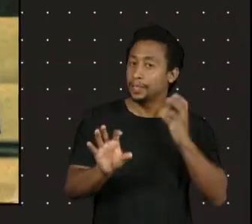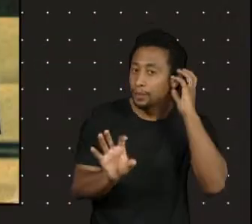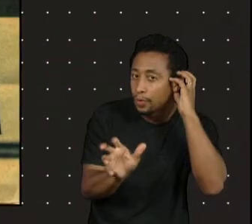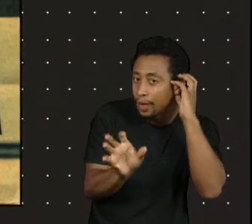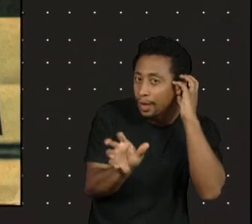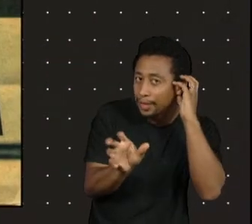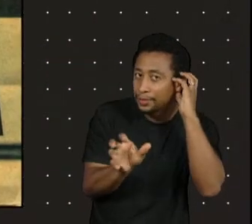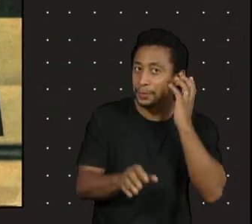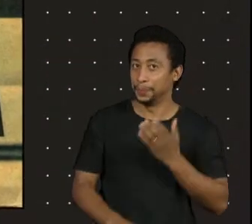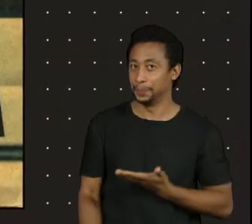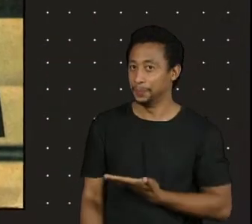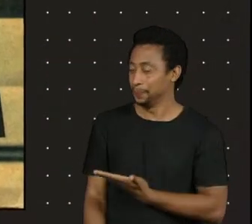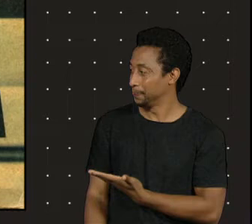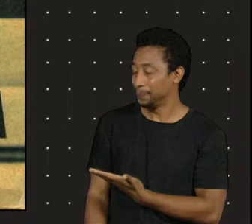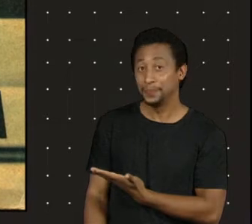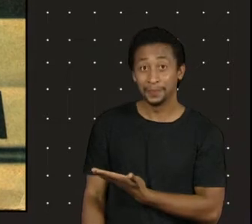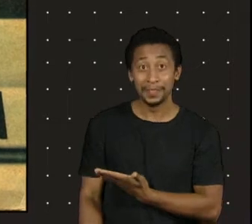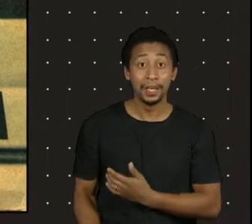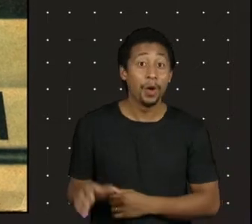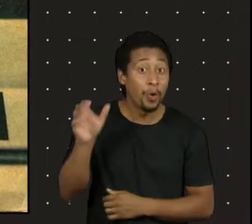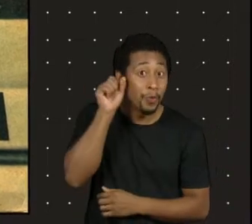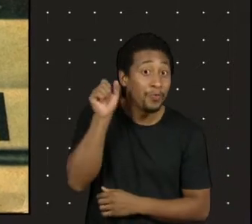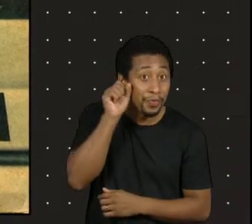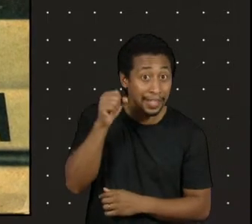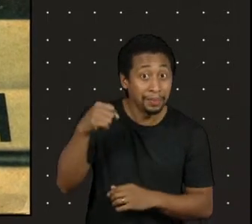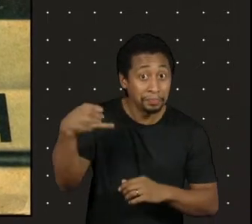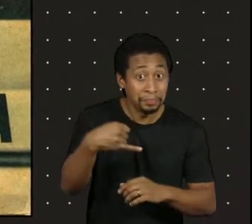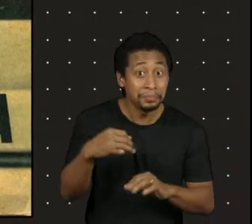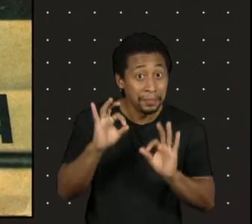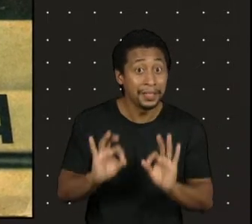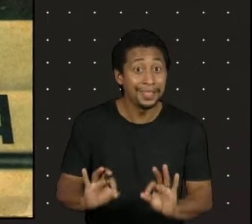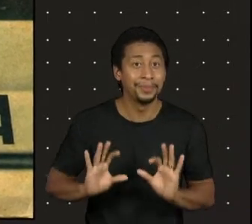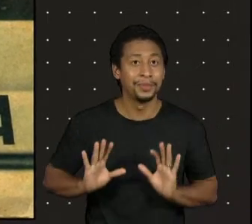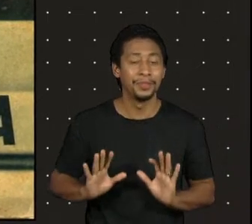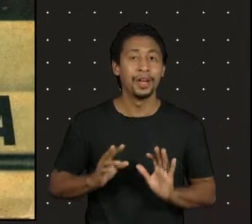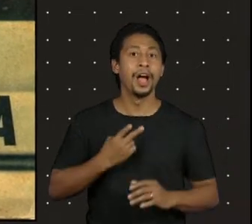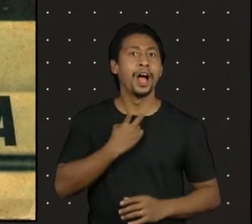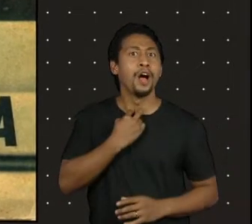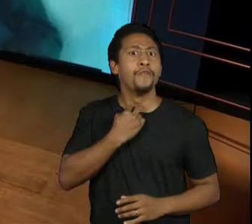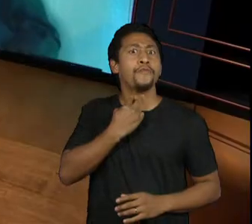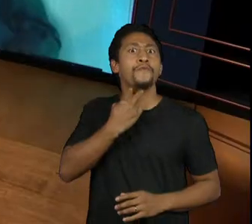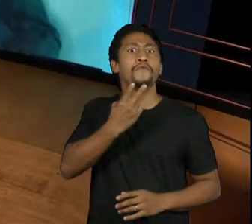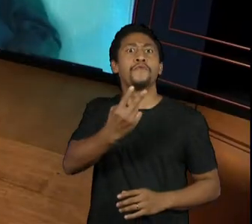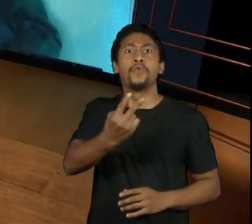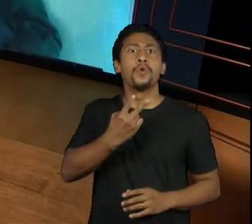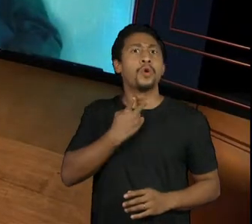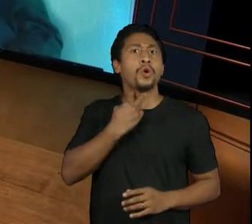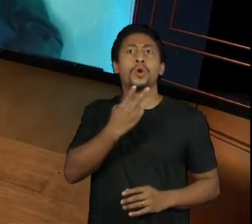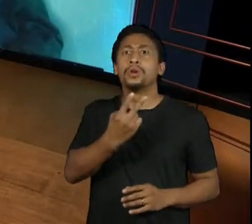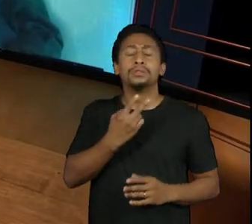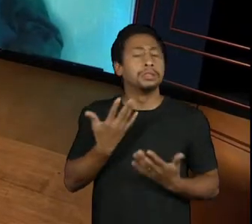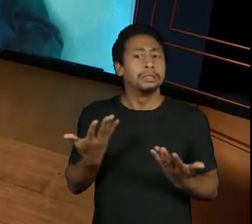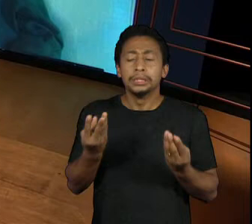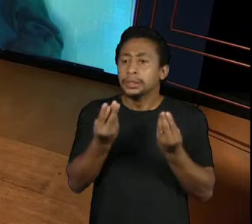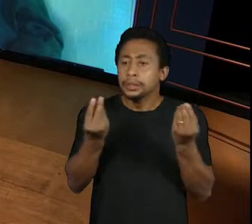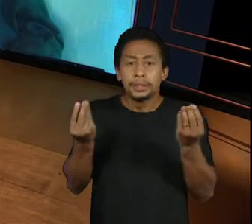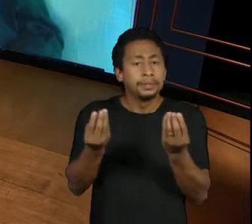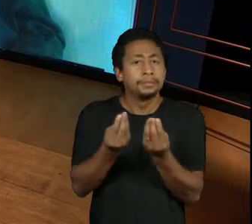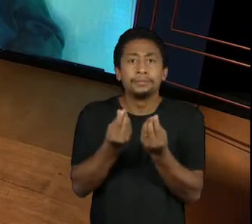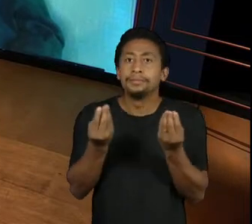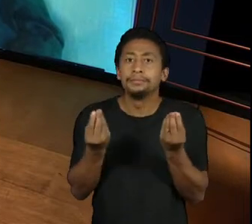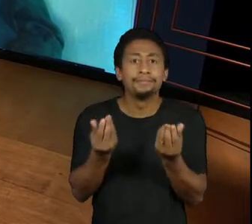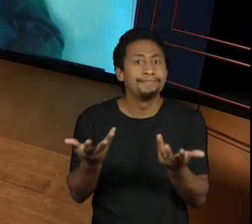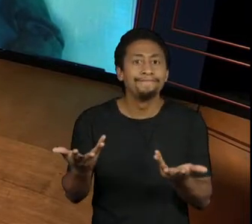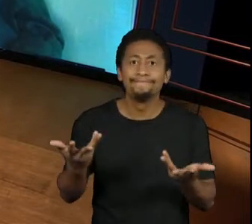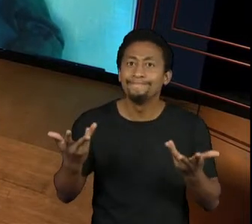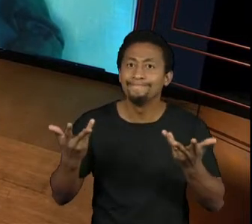através do rádio, né? E ele tinha uma voz muito peculiar, porque ele tinha